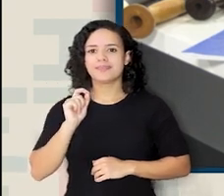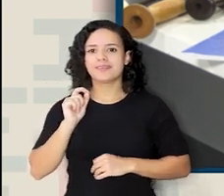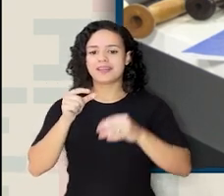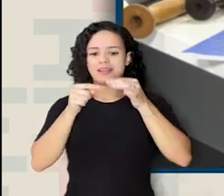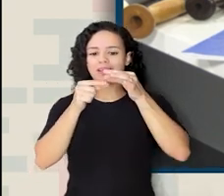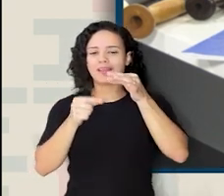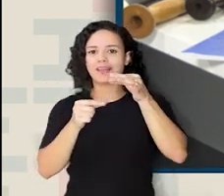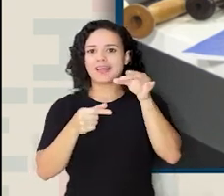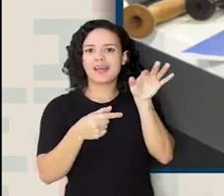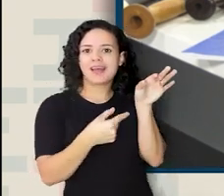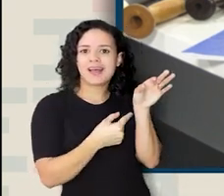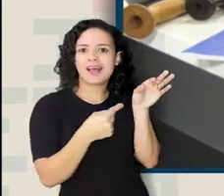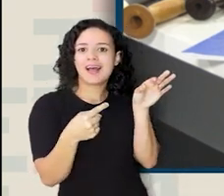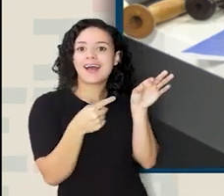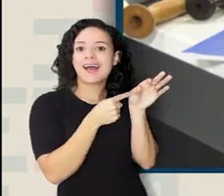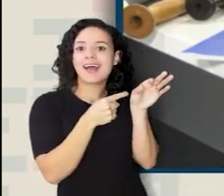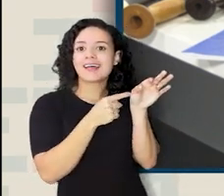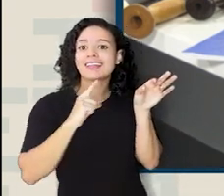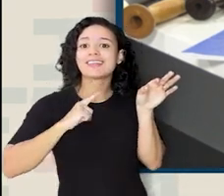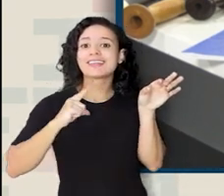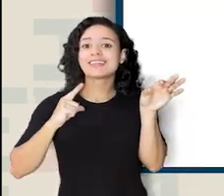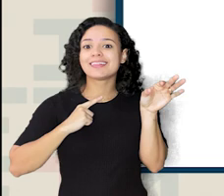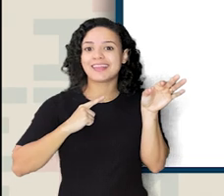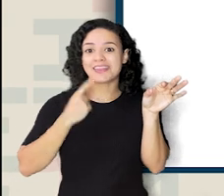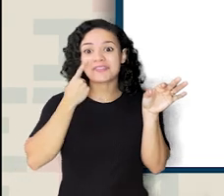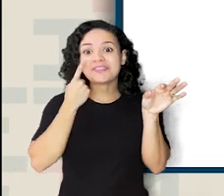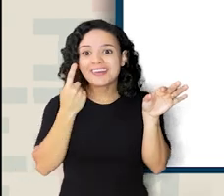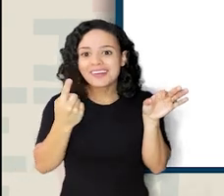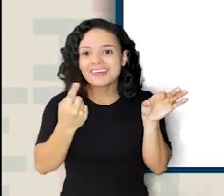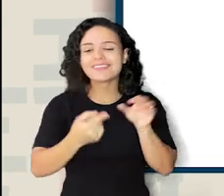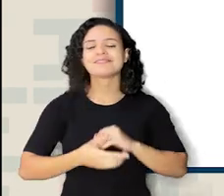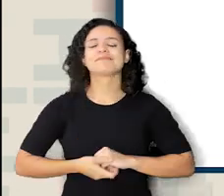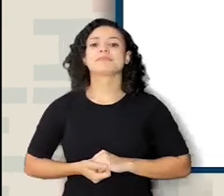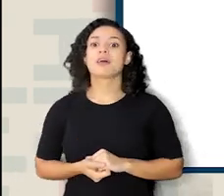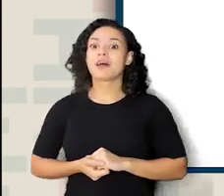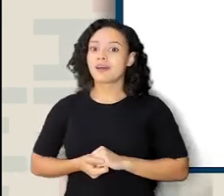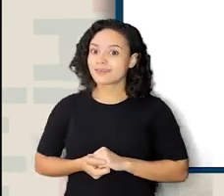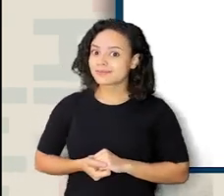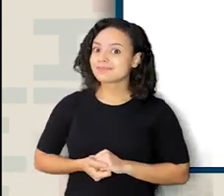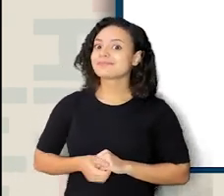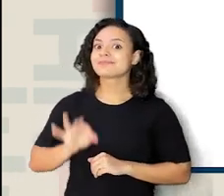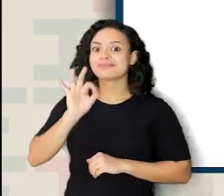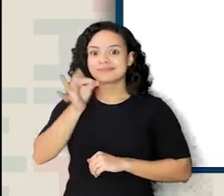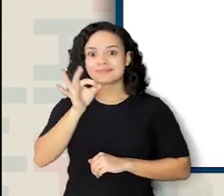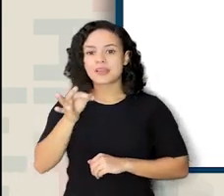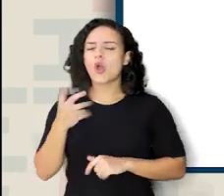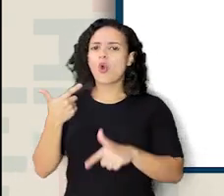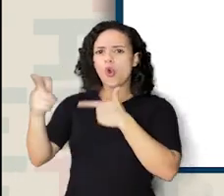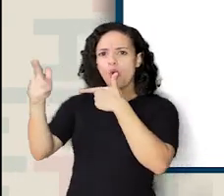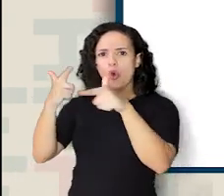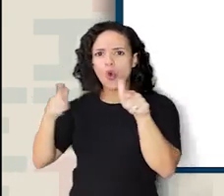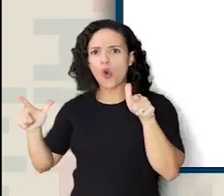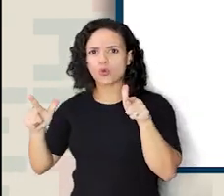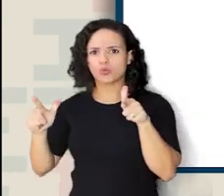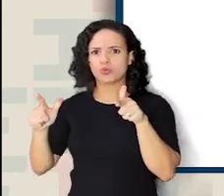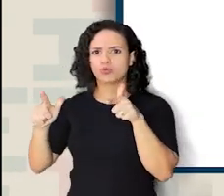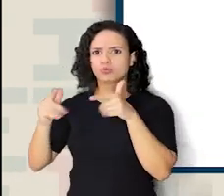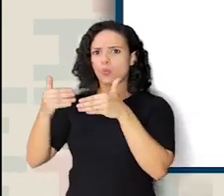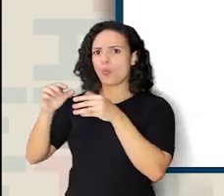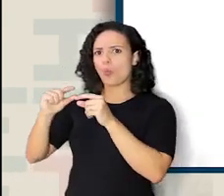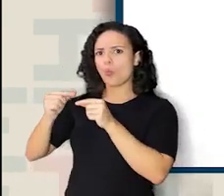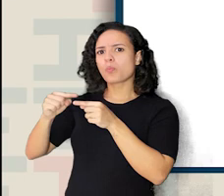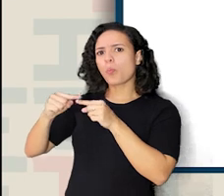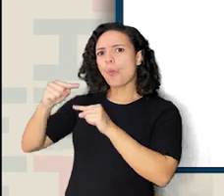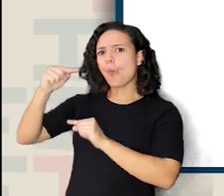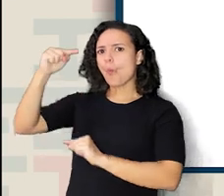um furinho na parte anterior, atrás da flauta. Nossa, mas as outras flautas retas